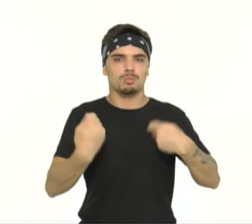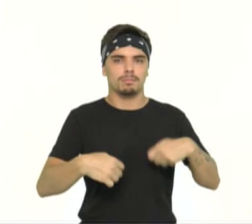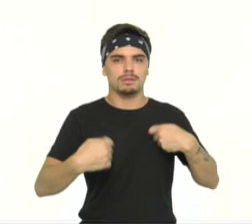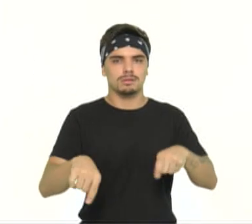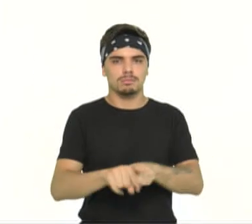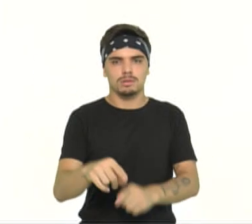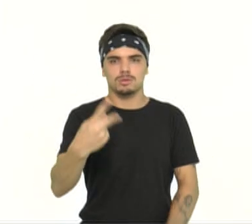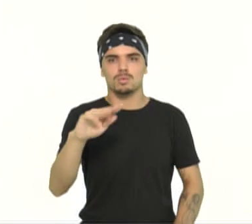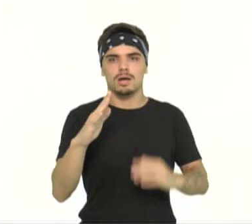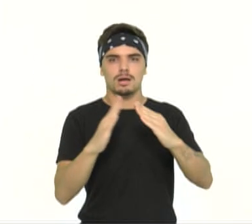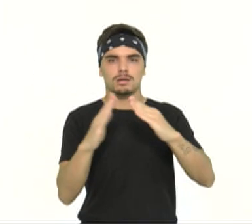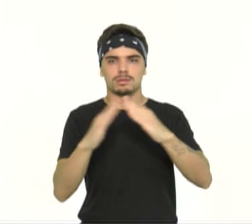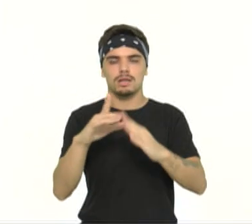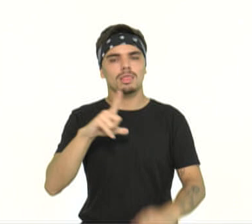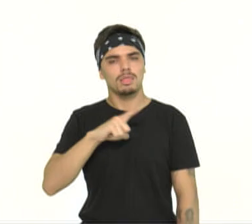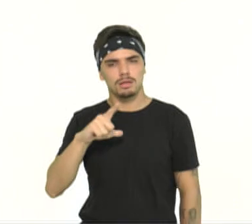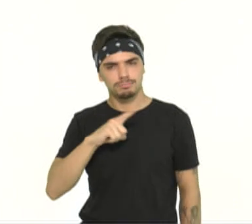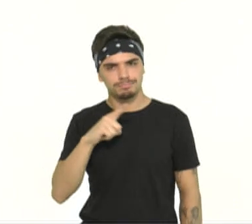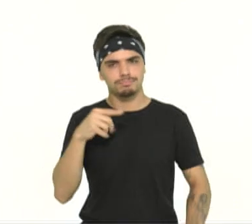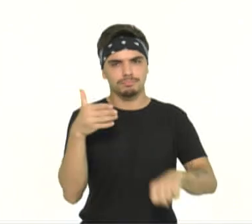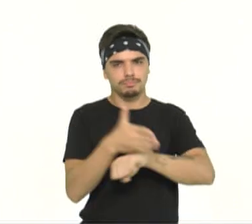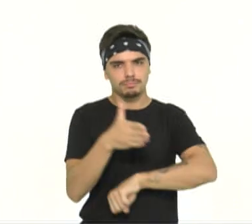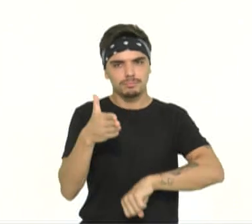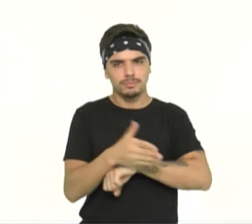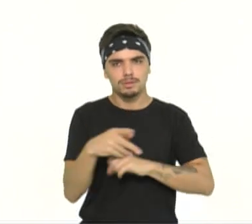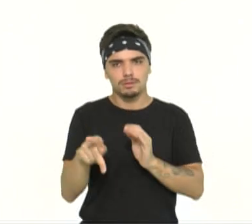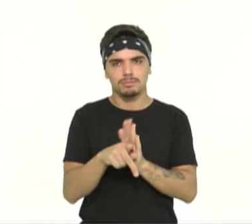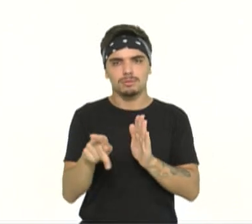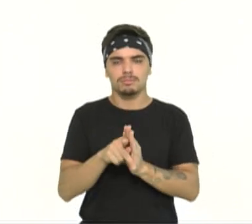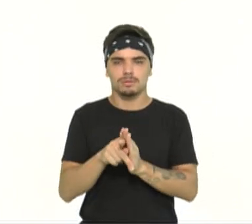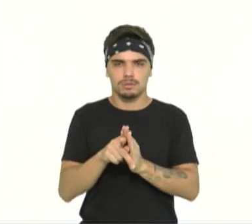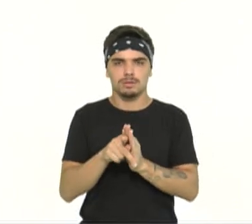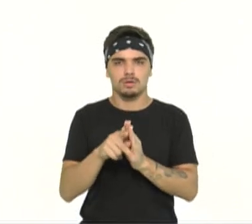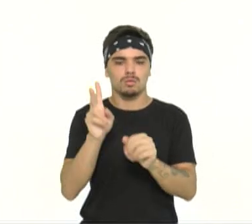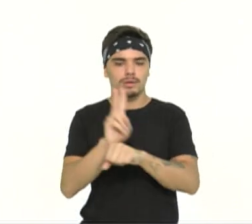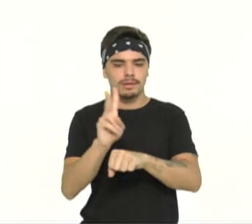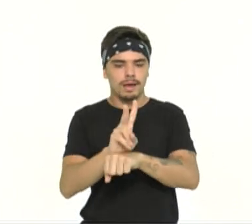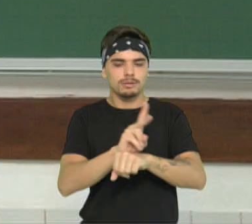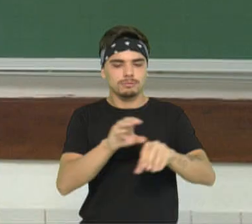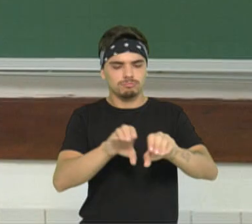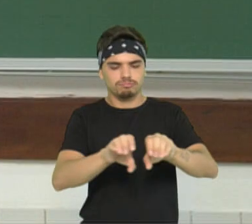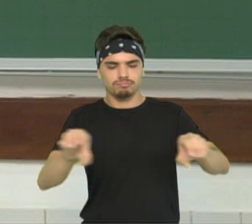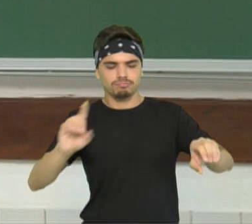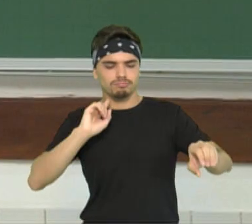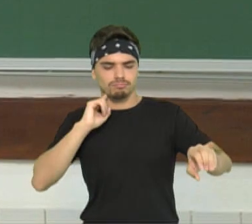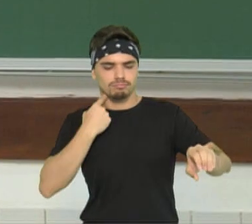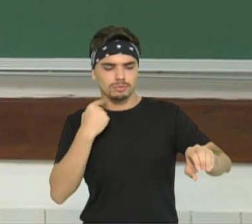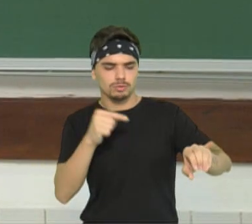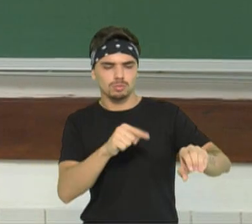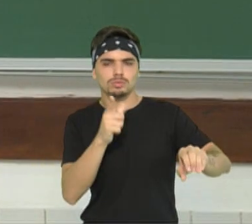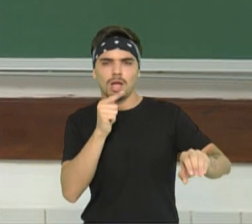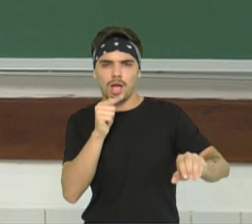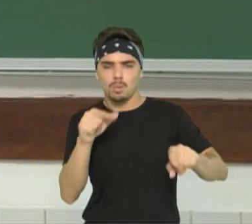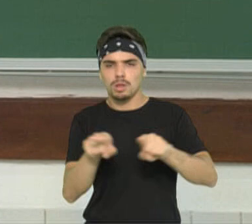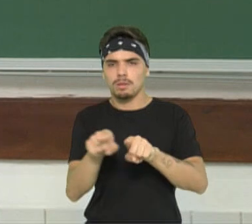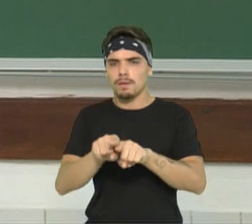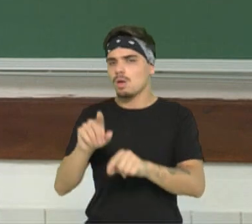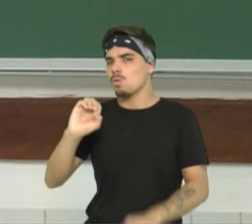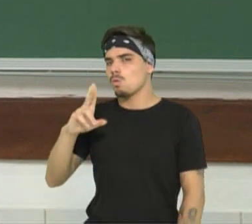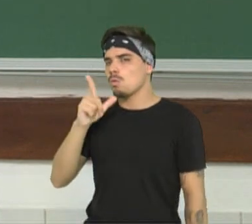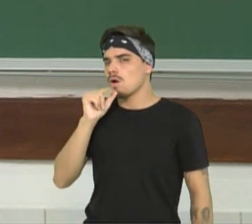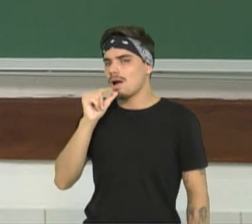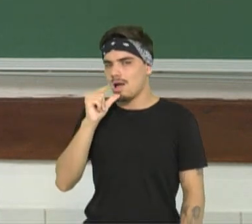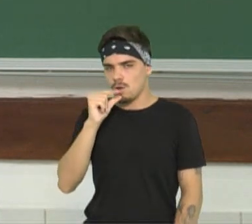sua casa, você tem acesso à rede de tratamento de esgoto? A água encanada chega